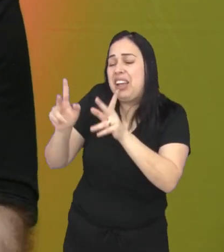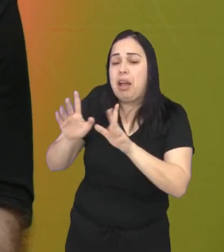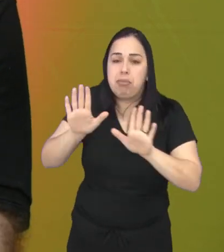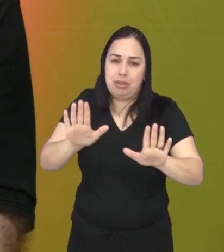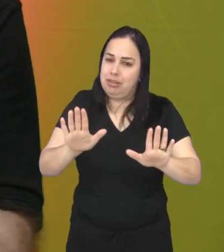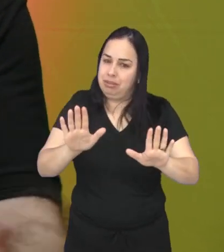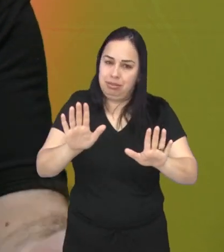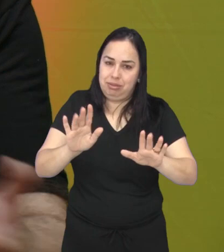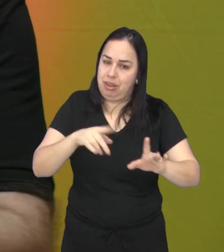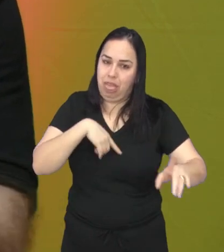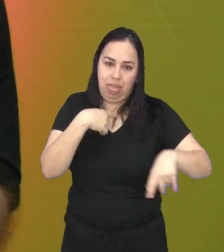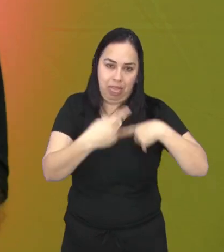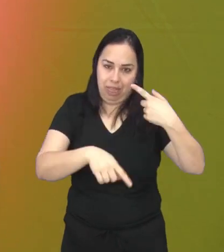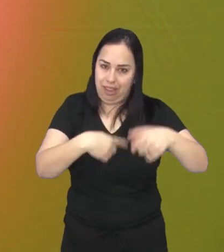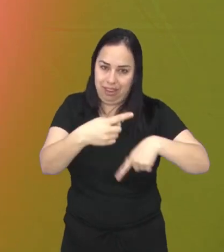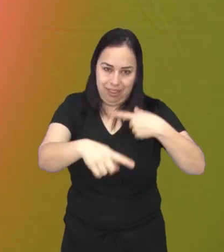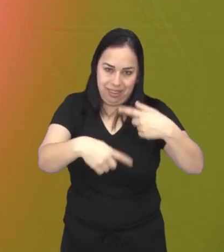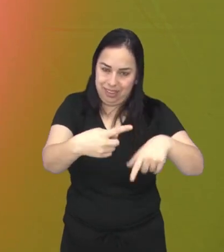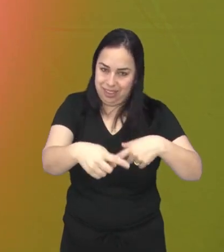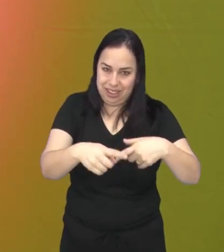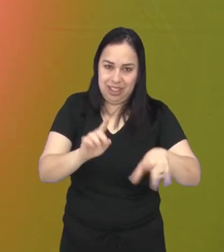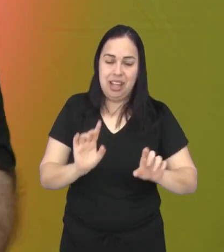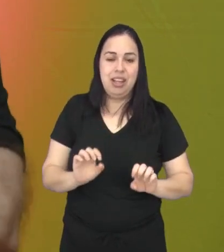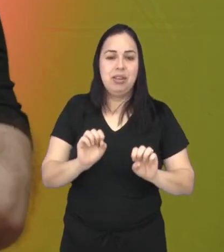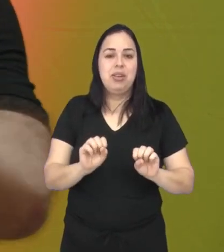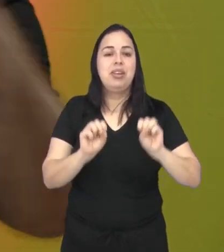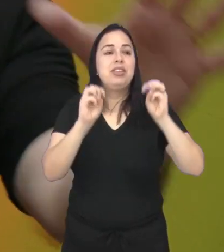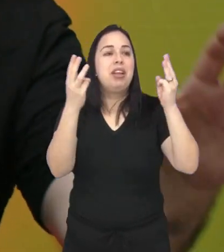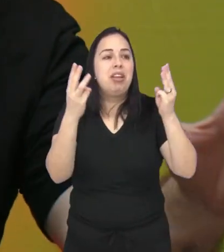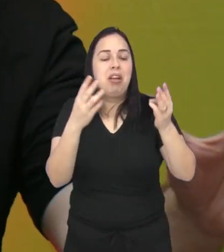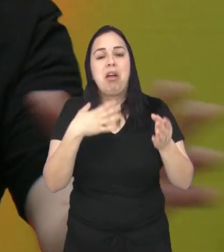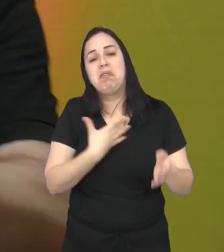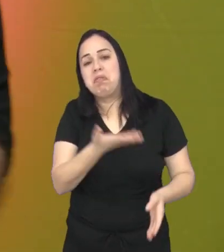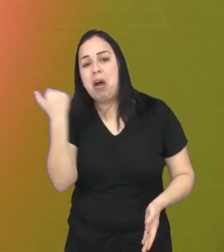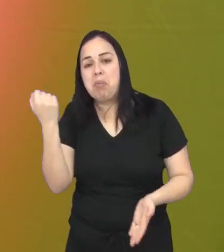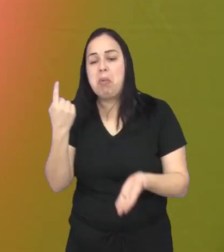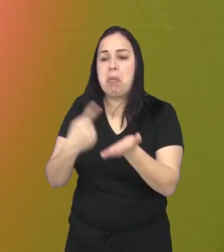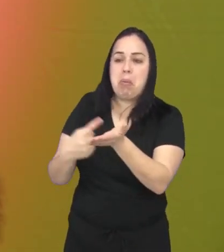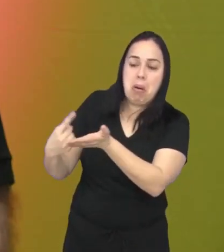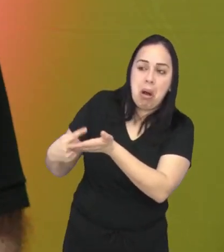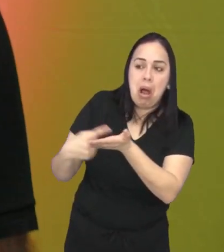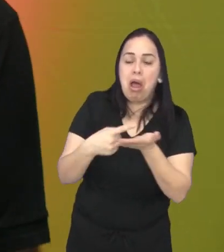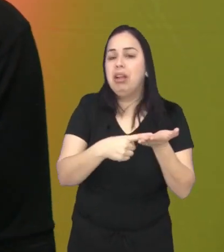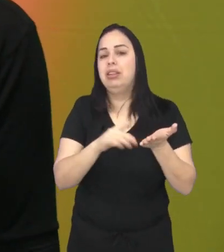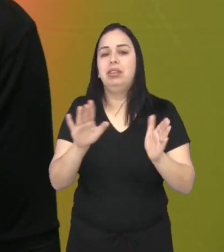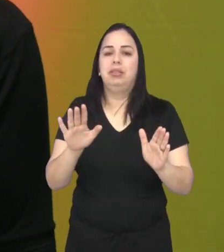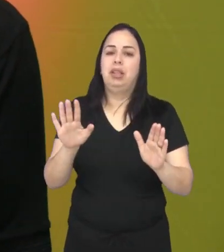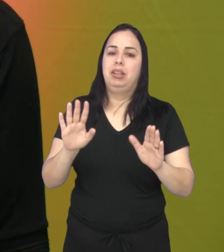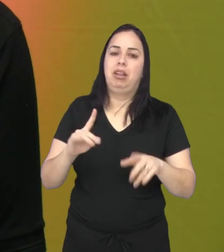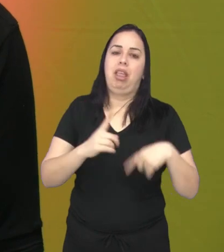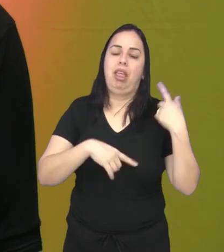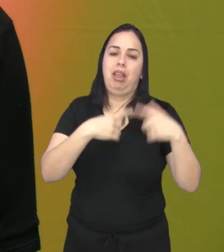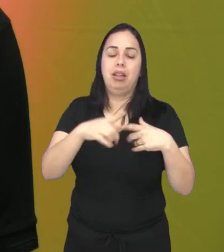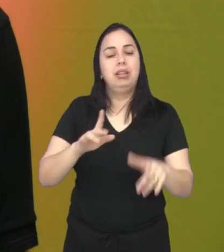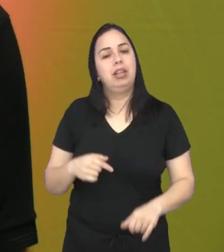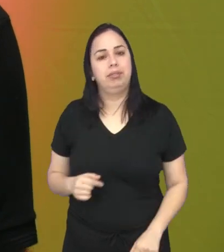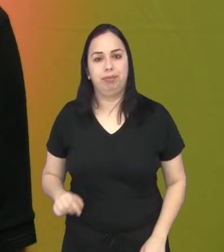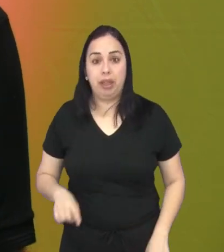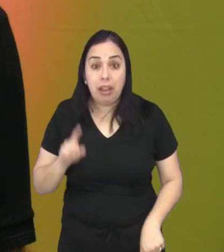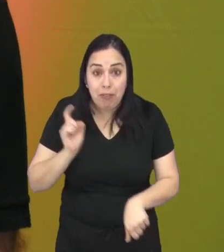coisa de músico, sabe? A gente falava isso na hora de ir embora do aeroporto, que ele voltava para Nova York, a gente voltava para São Paulo. E tem um momento que eu